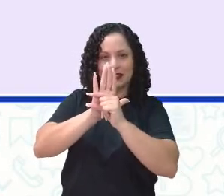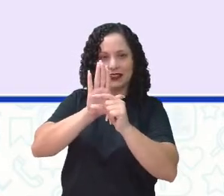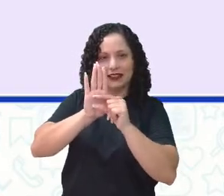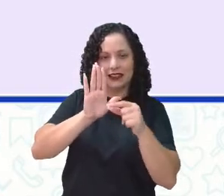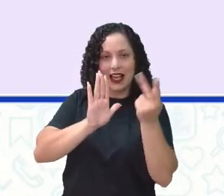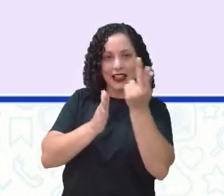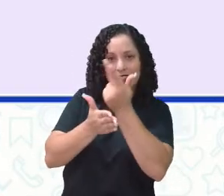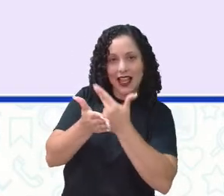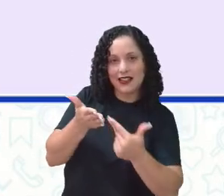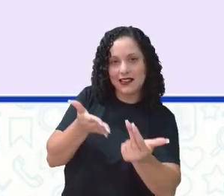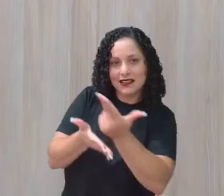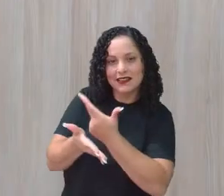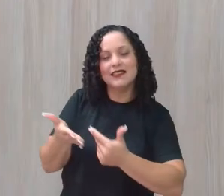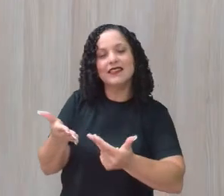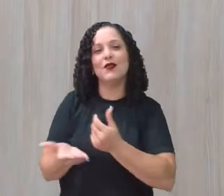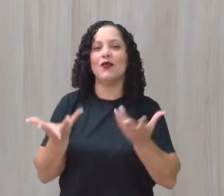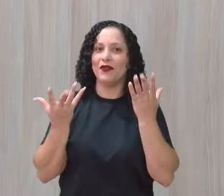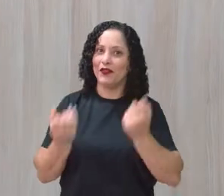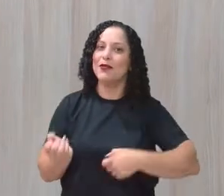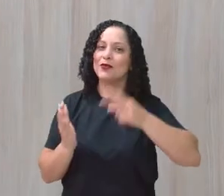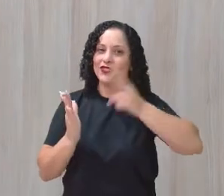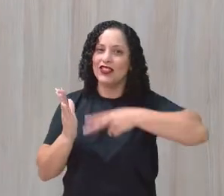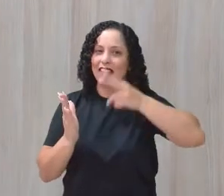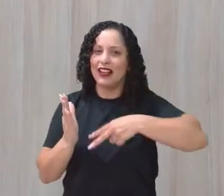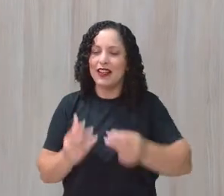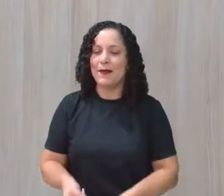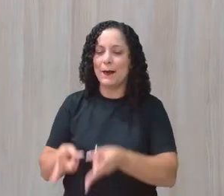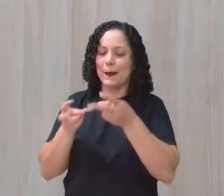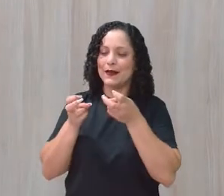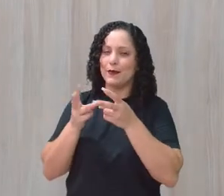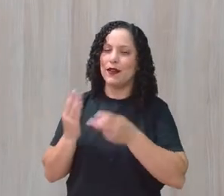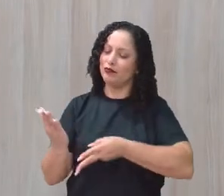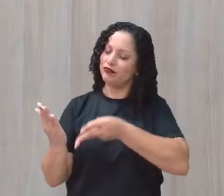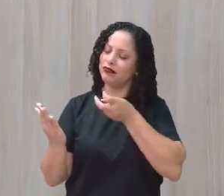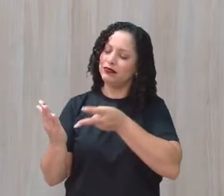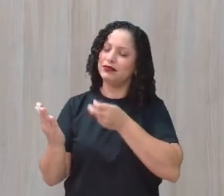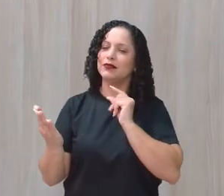continuar lendo as tirinhas para a gente ver e perceber esses elementos.